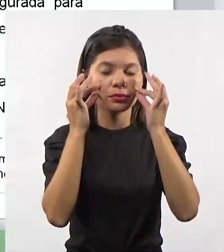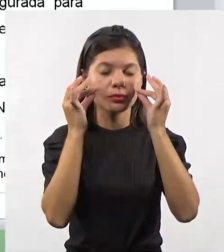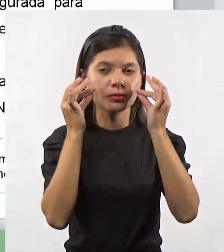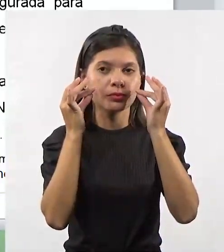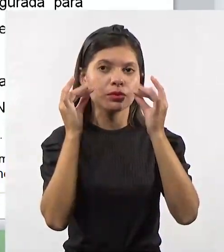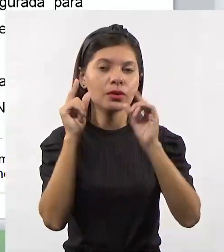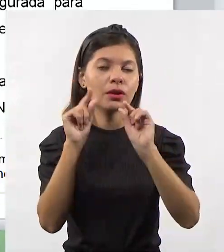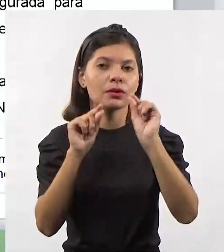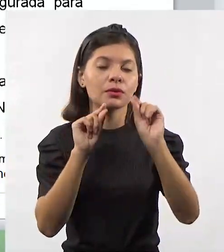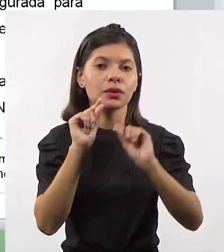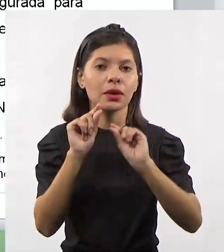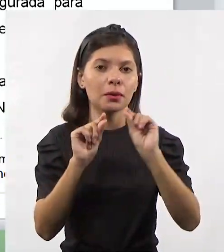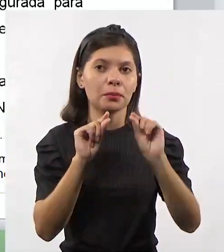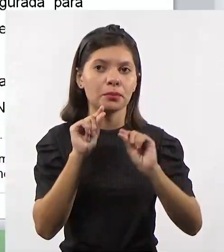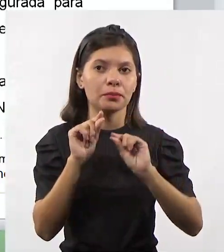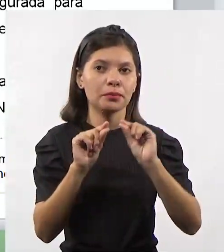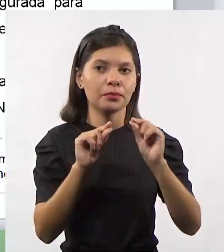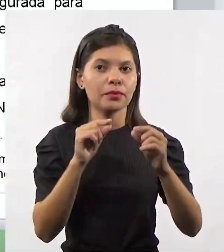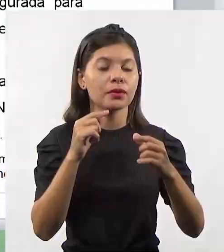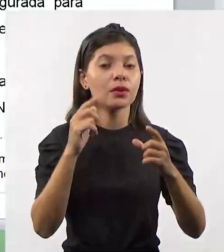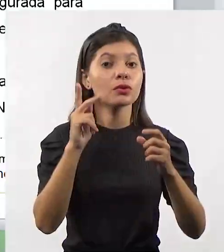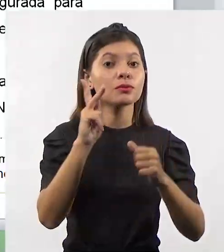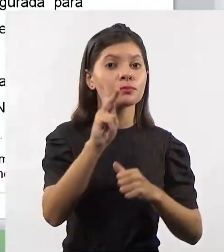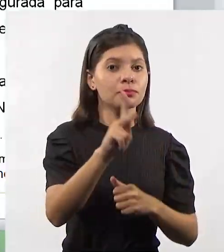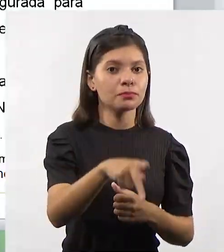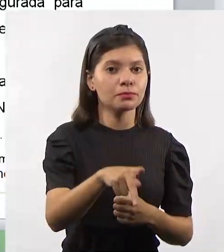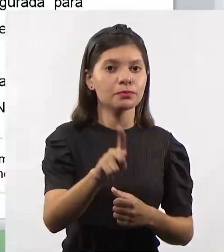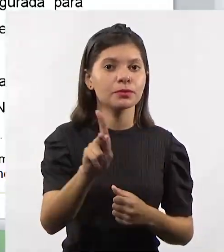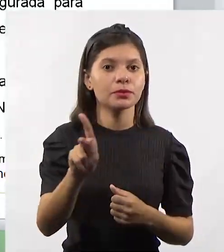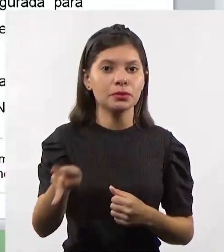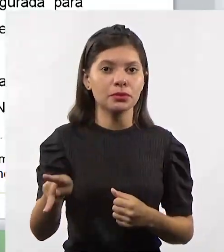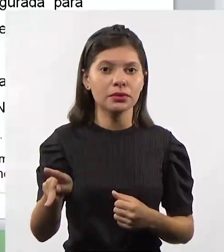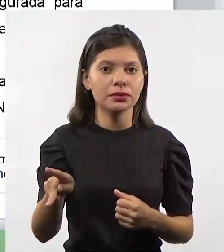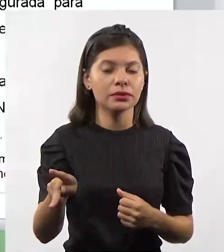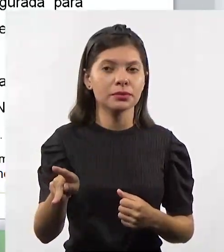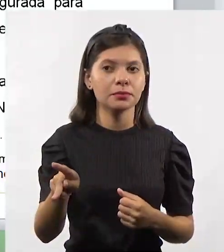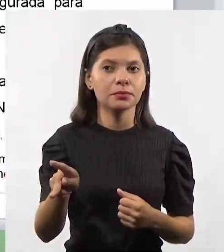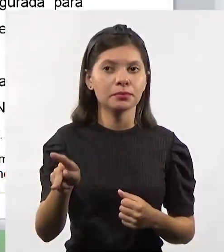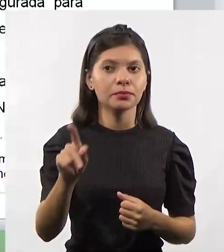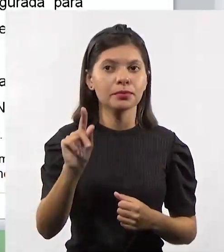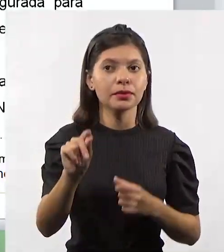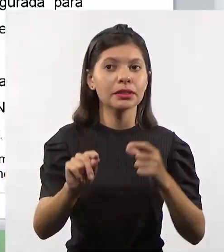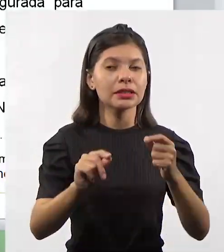considerando os professores que